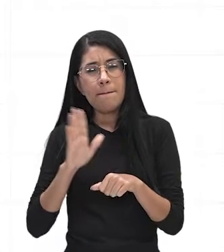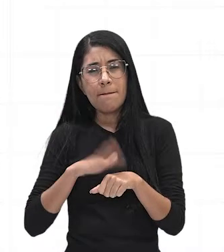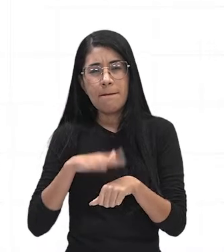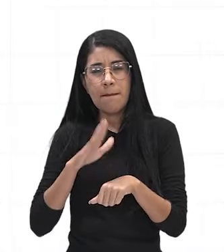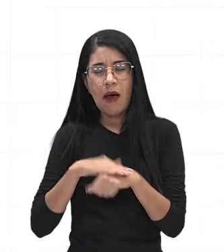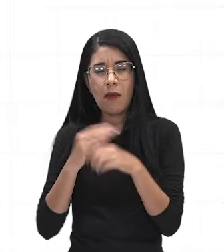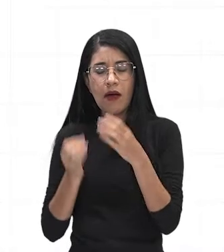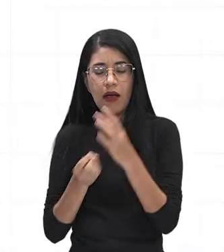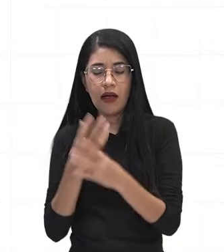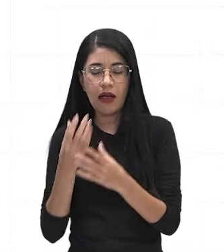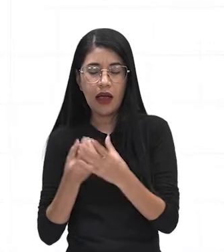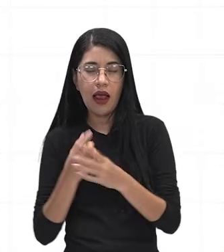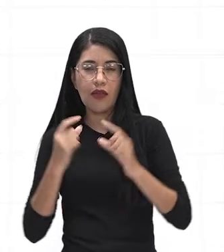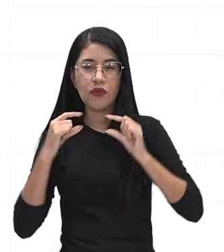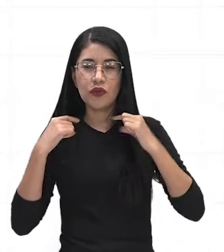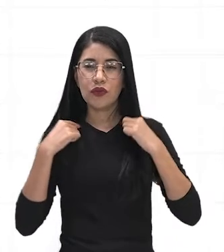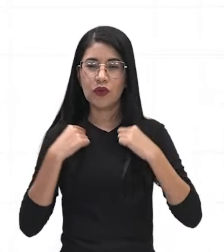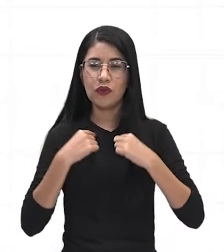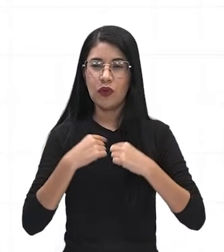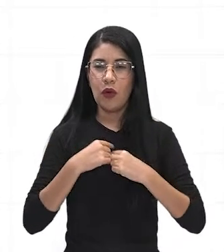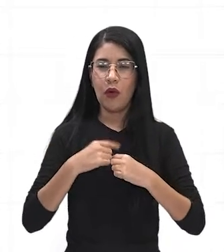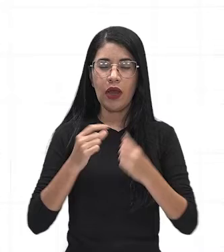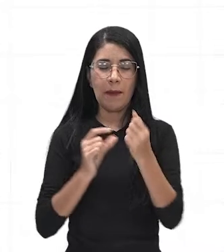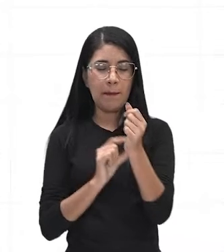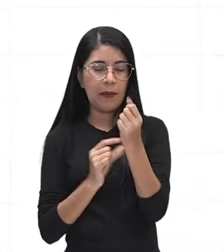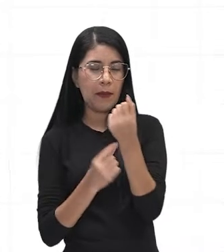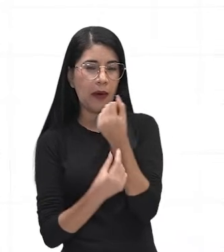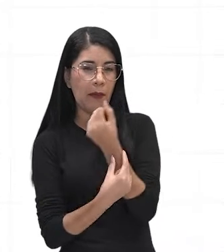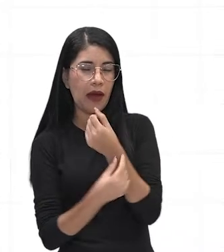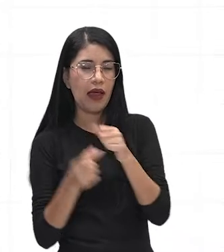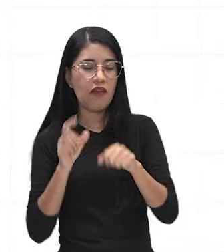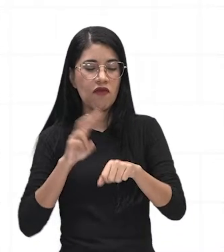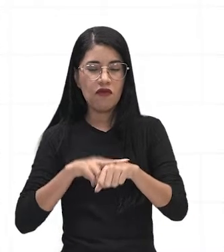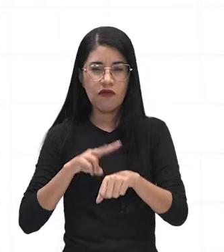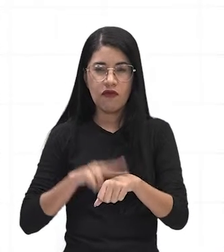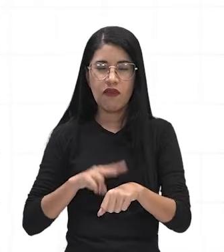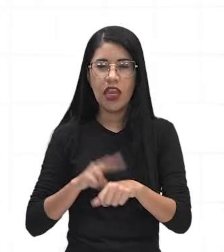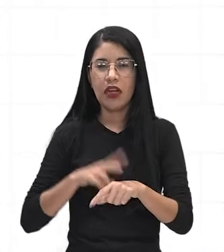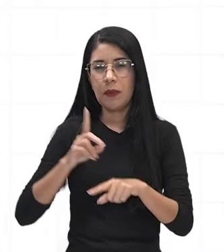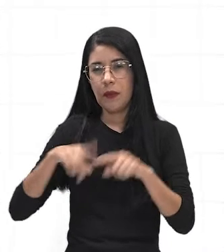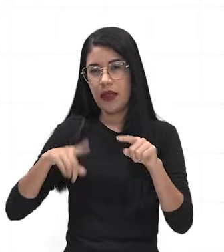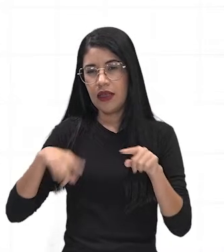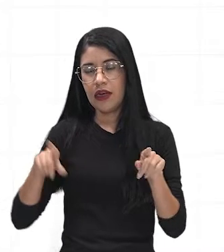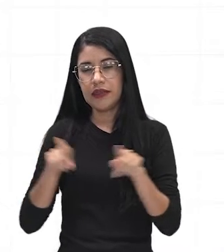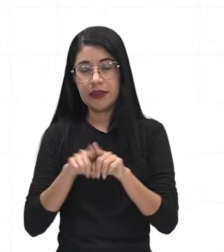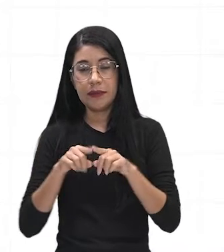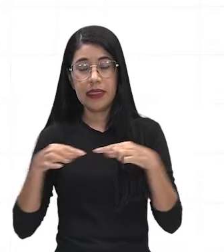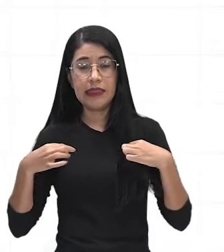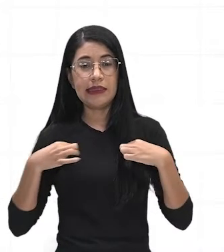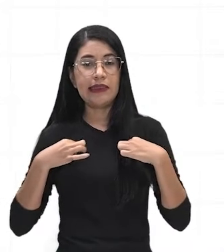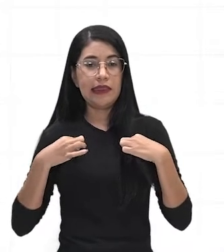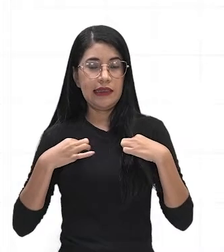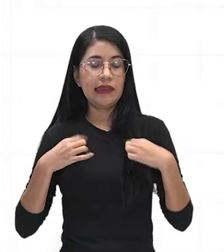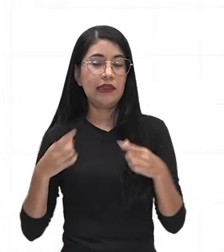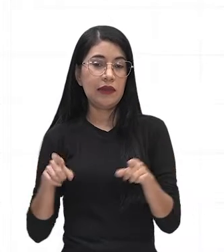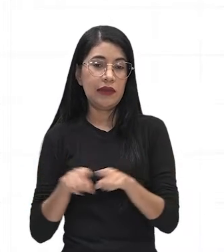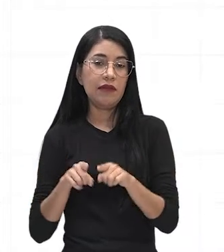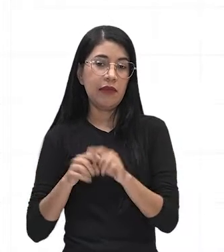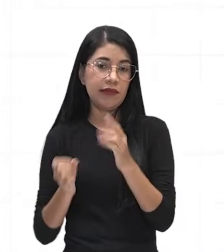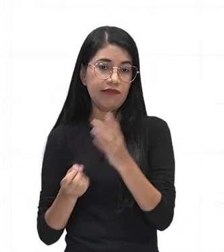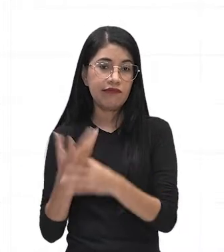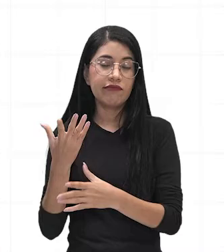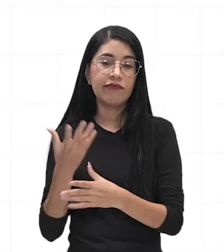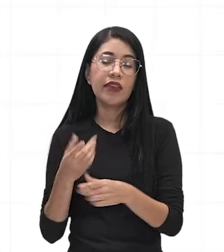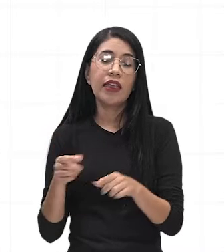de joias, objetos de vidro e tecidos, meu povo. Então, percebe